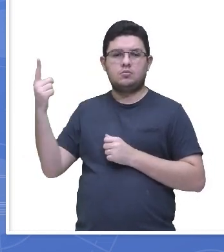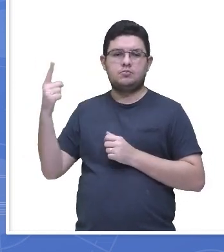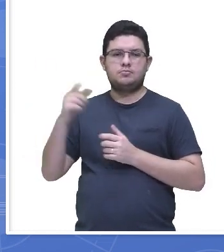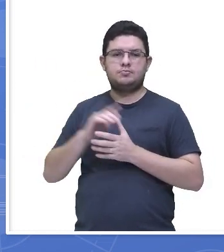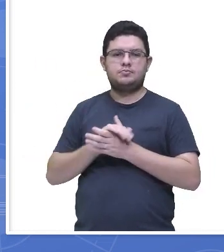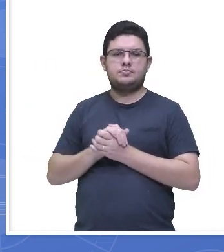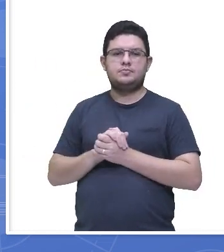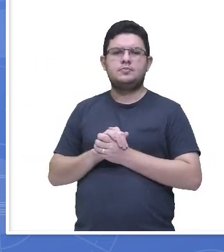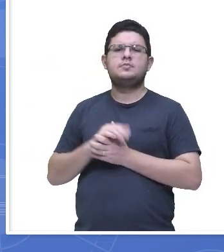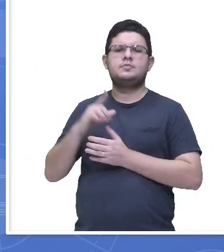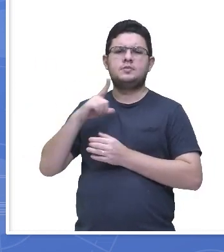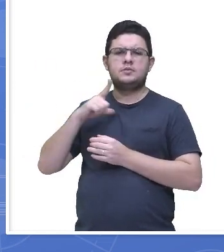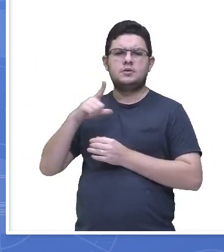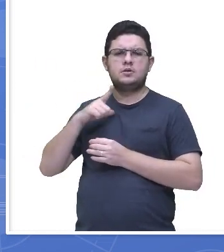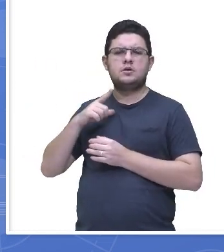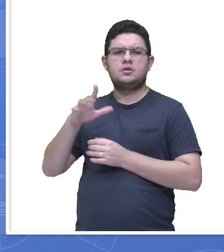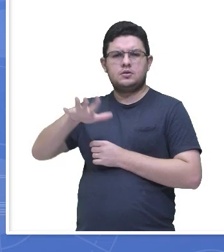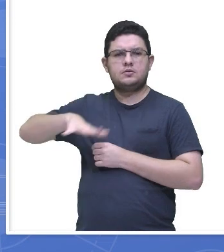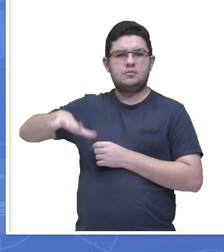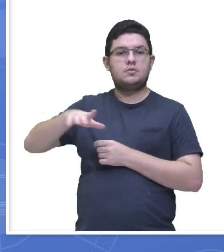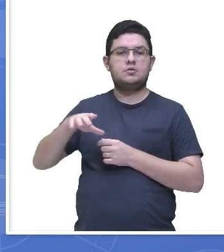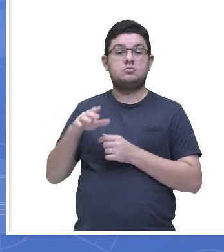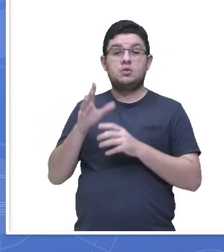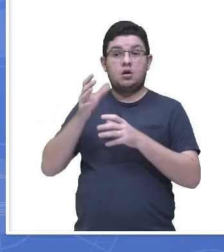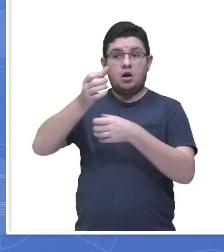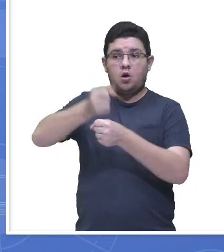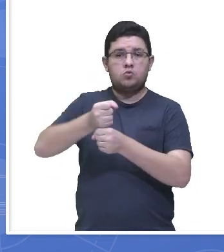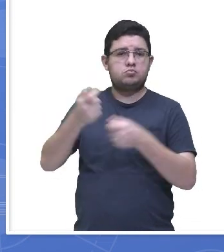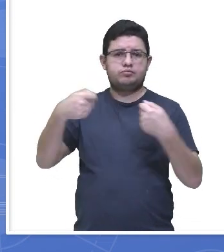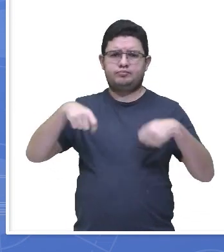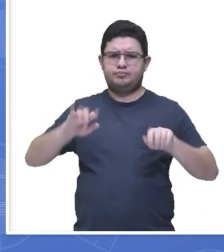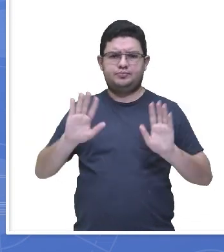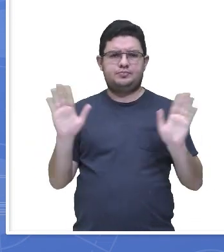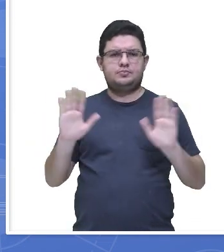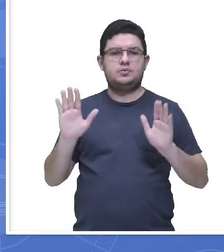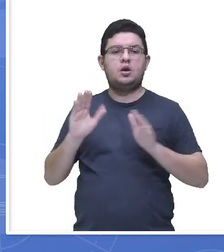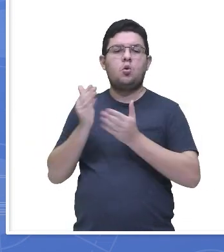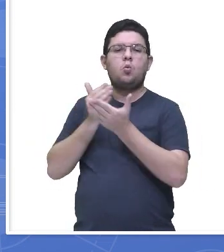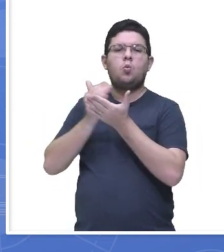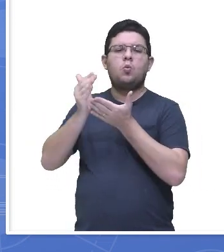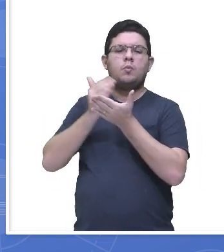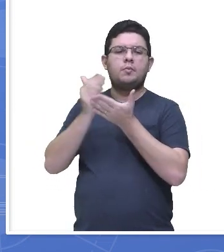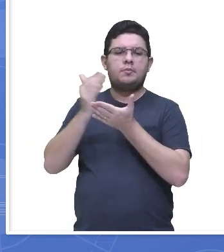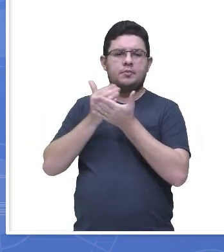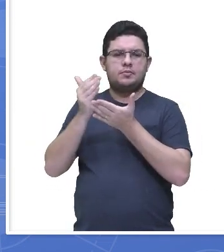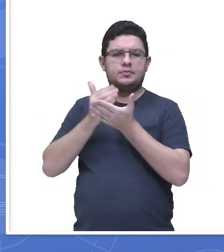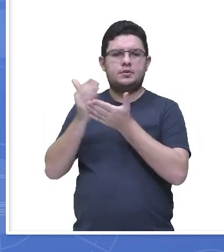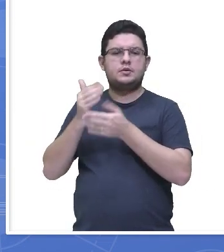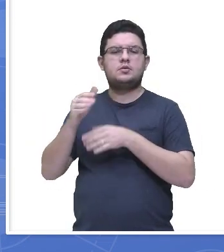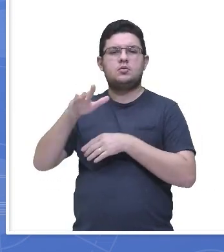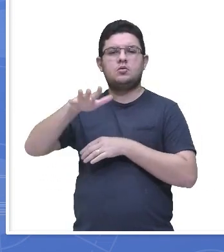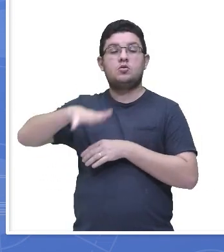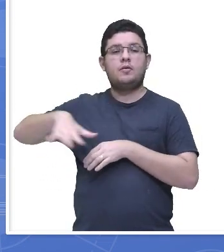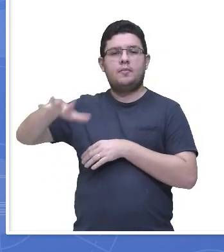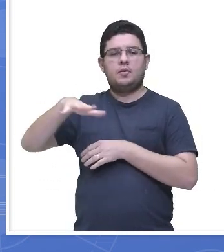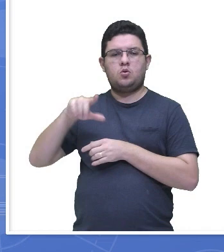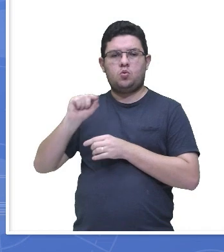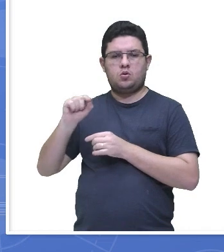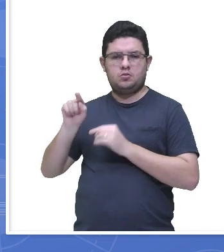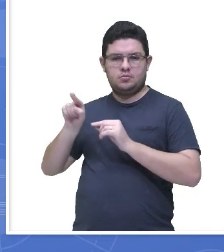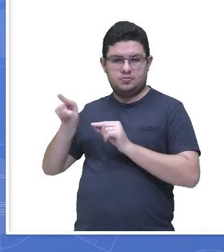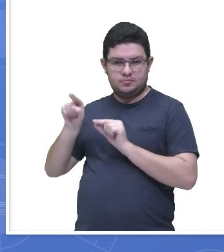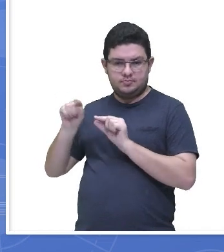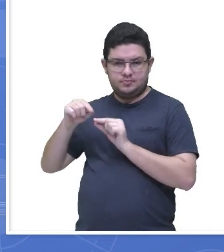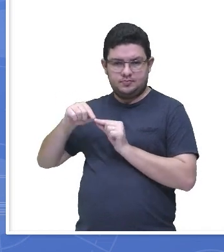gráfico e você não precisa fazer nenhuma conta. O espaço inicial é onde começa o gráfico, onde começa o movimento. No caso,